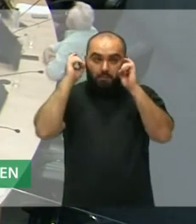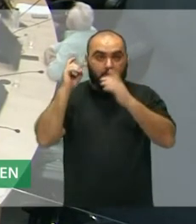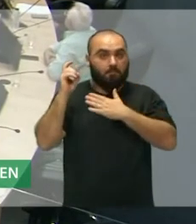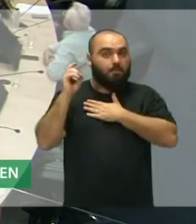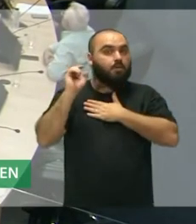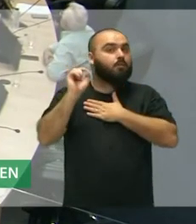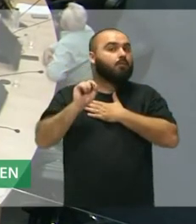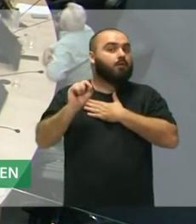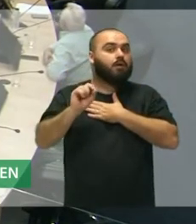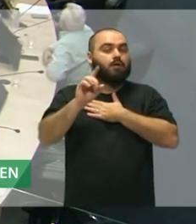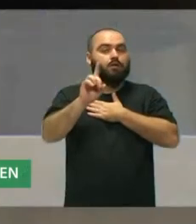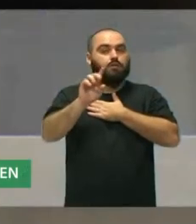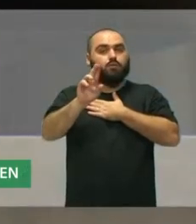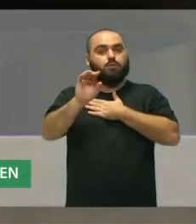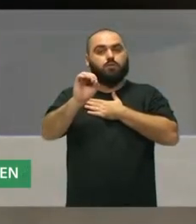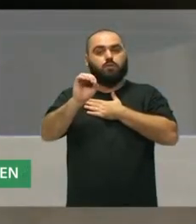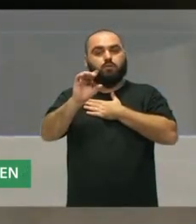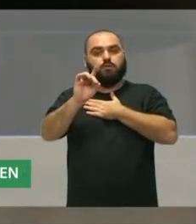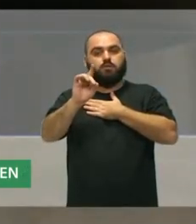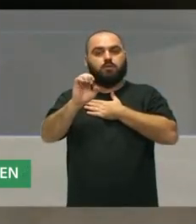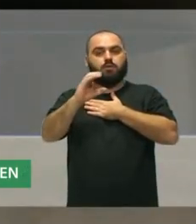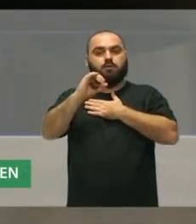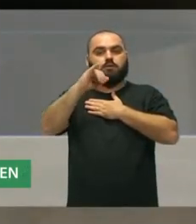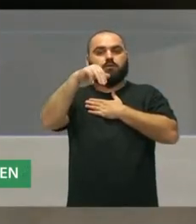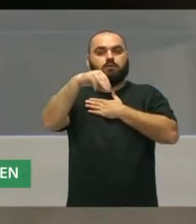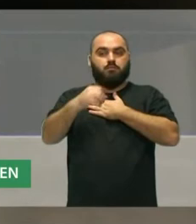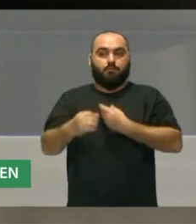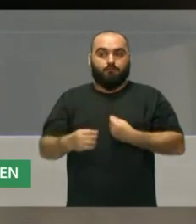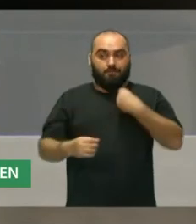ano o duodécimo, quando foi citado, foi o duodécimo